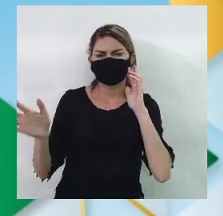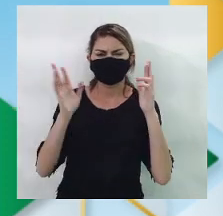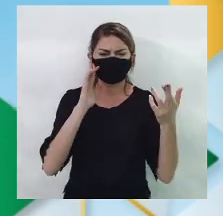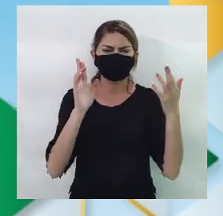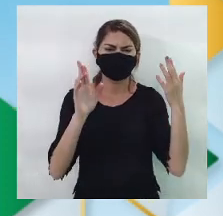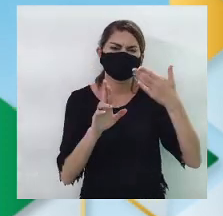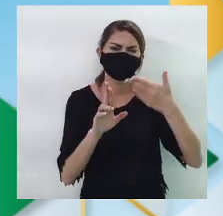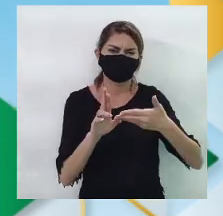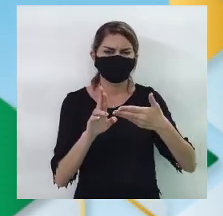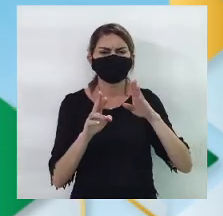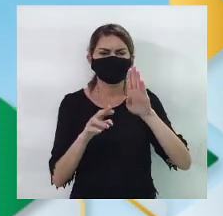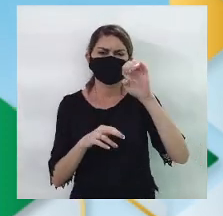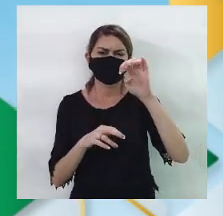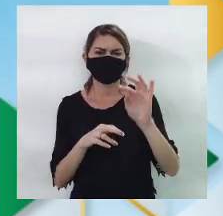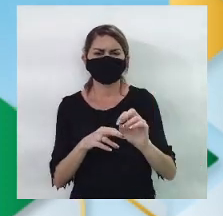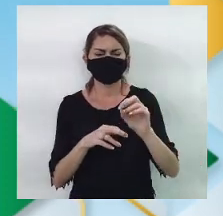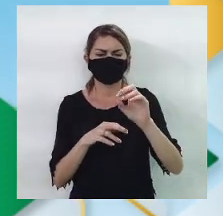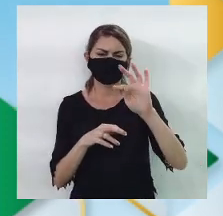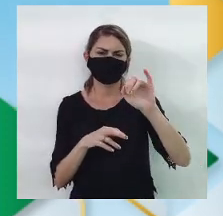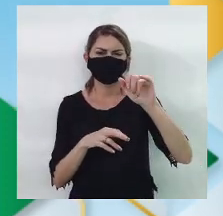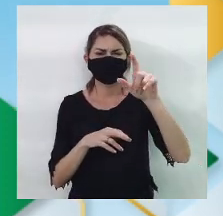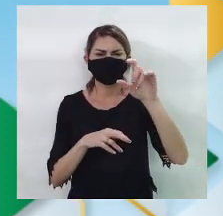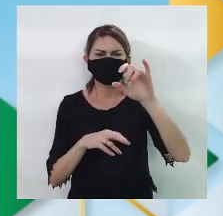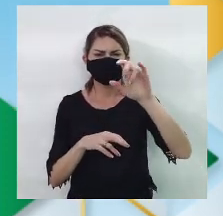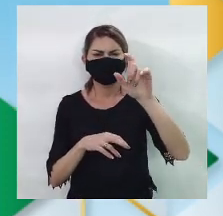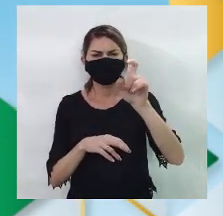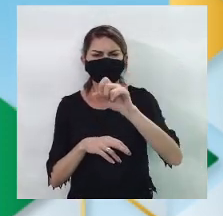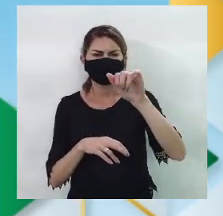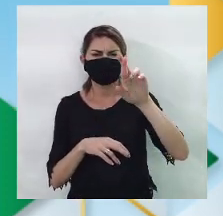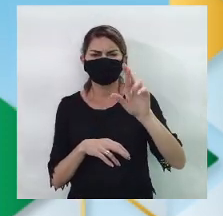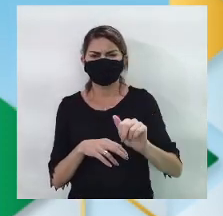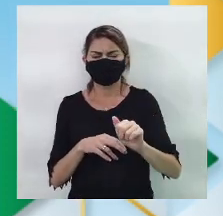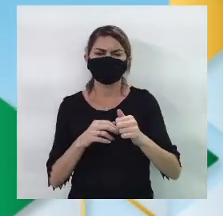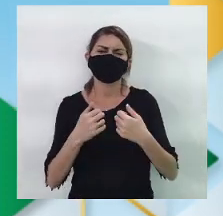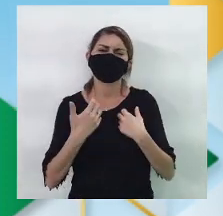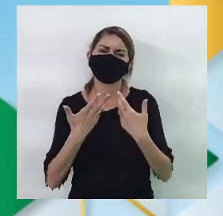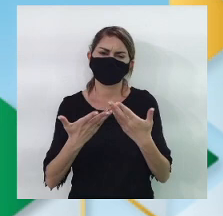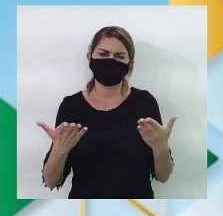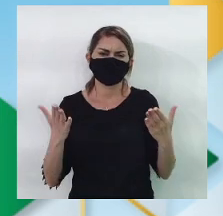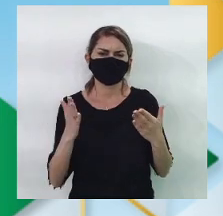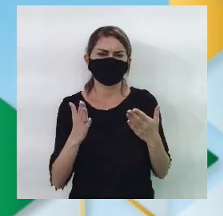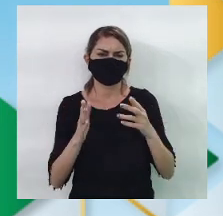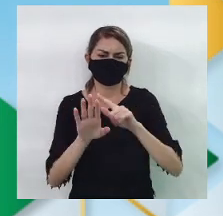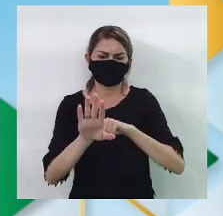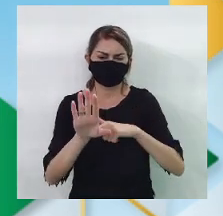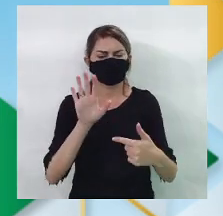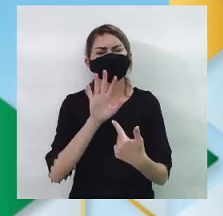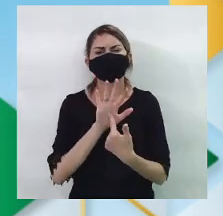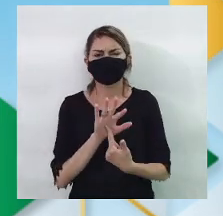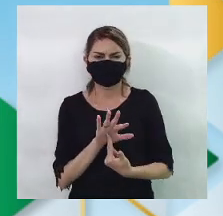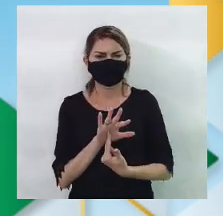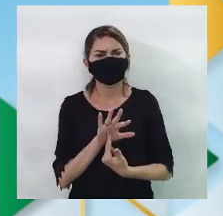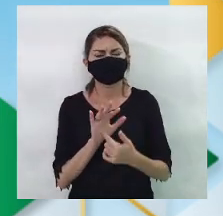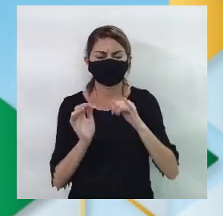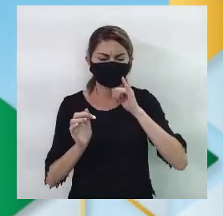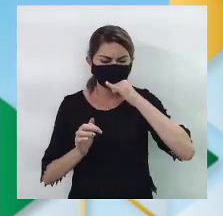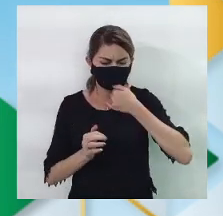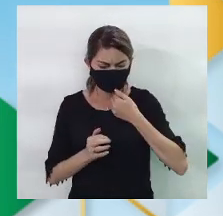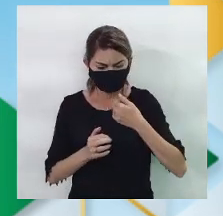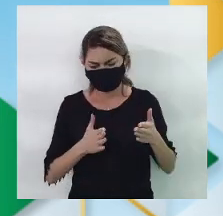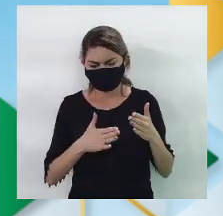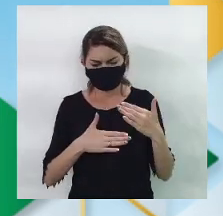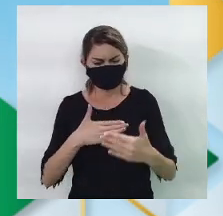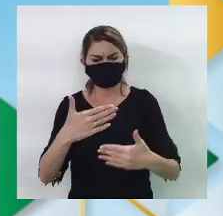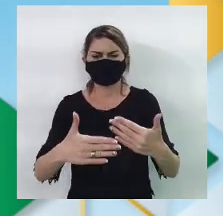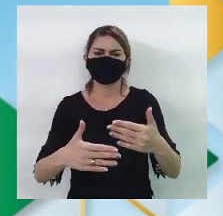vila de Bento Teixeira e sua esposa Filipa Raposa. A obra metaforiza a triste trajetória